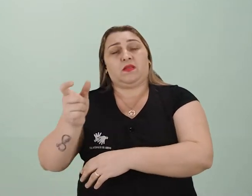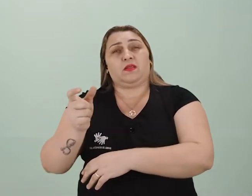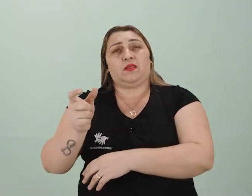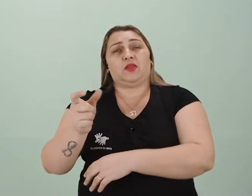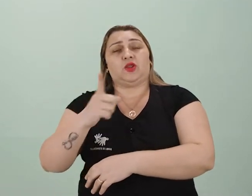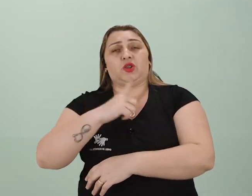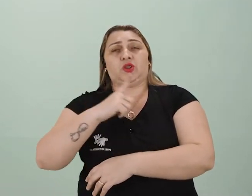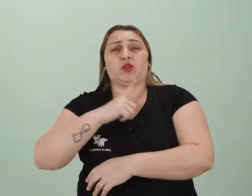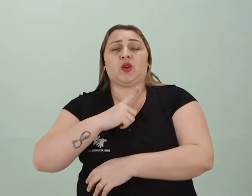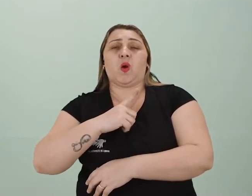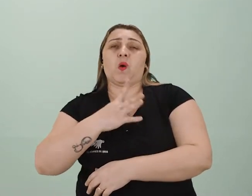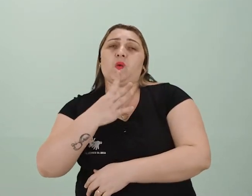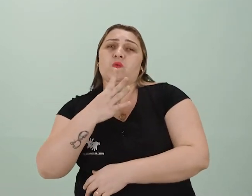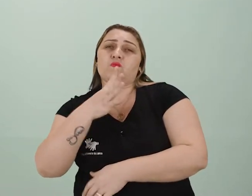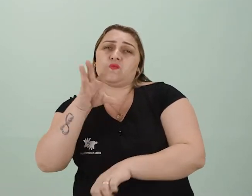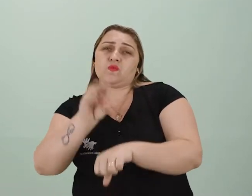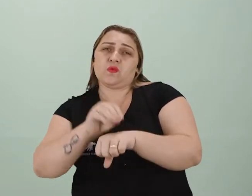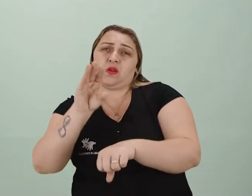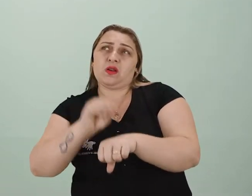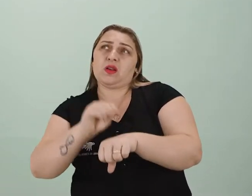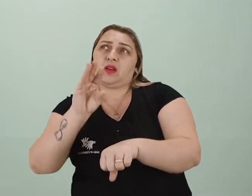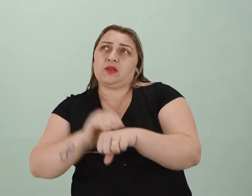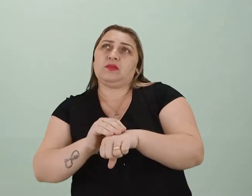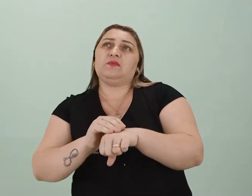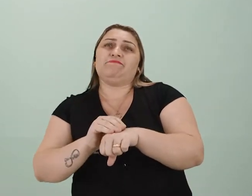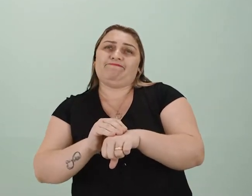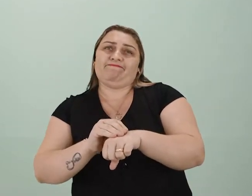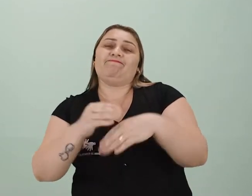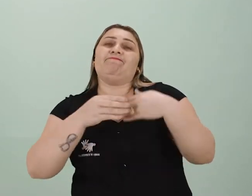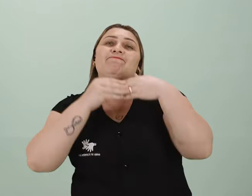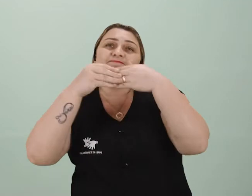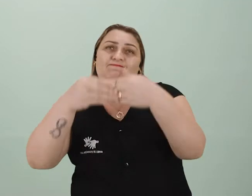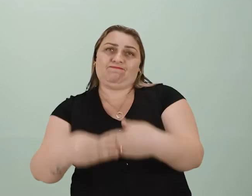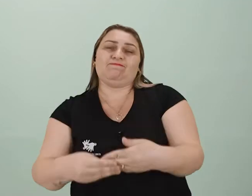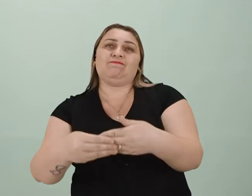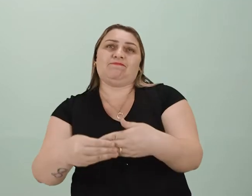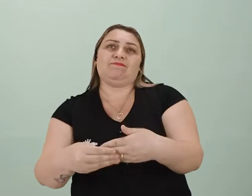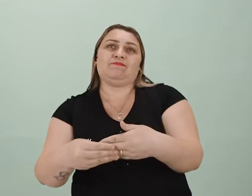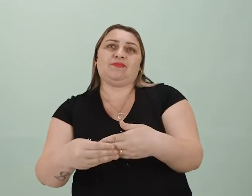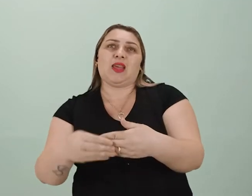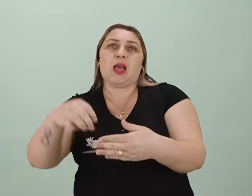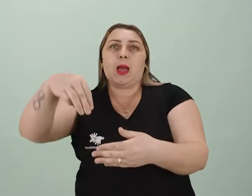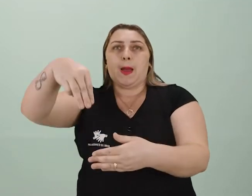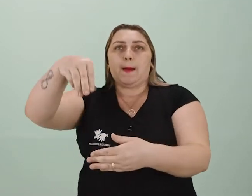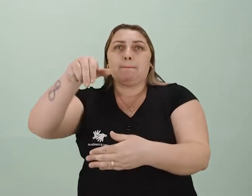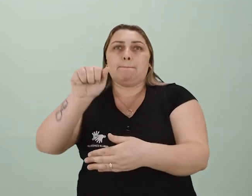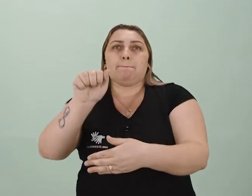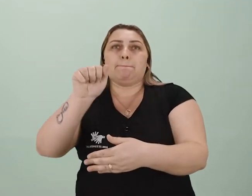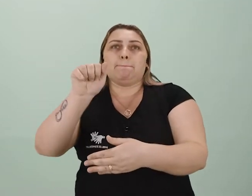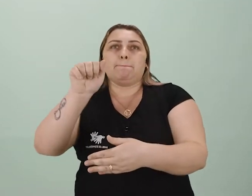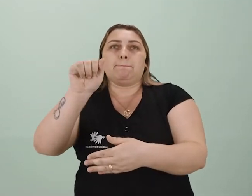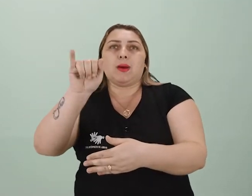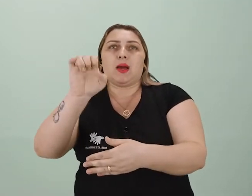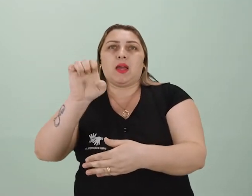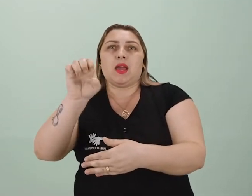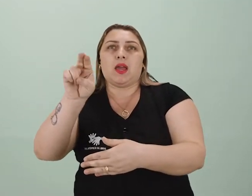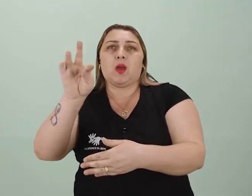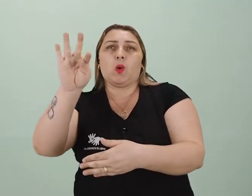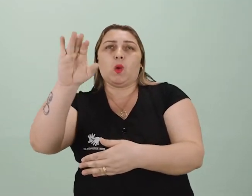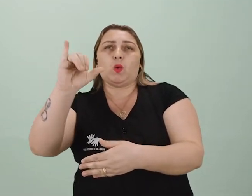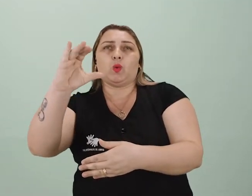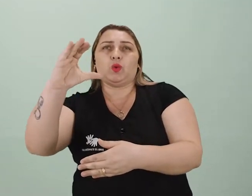tinham apenas um conhecimento superficial de tudo. Aí é que ele traz a maiêutica. O que é a maiêutica? É uma técnica que ele